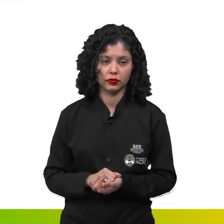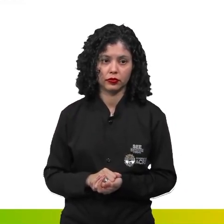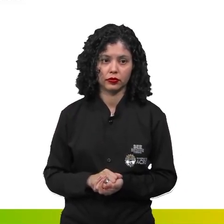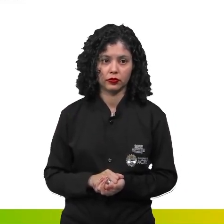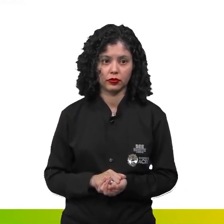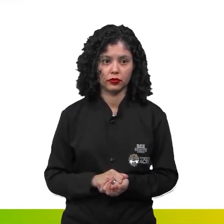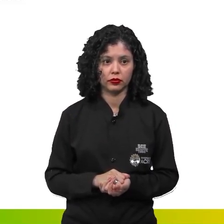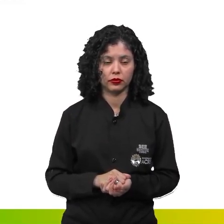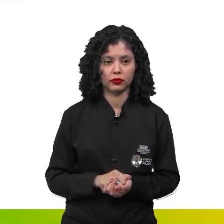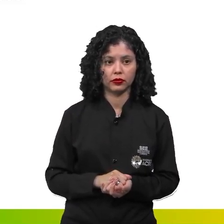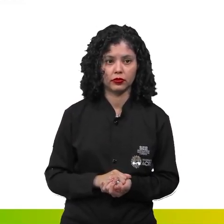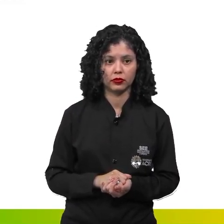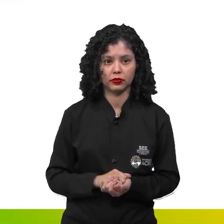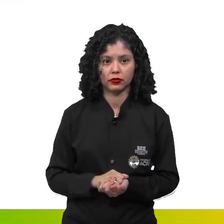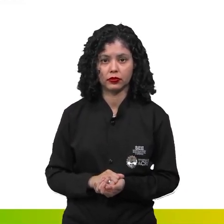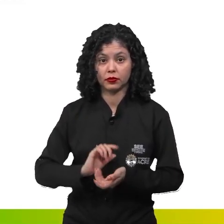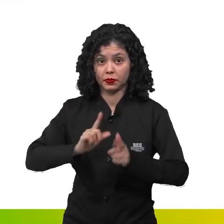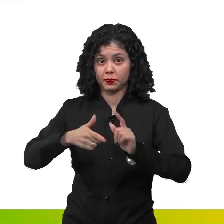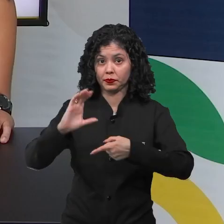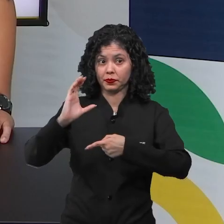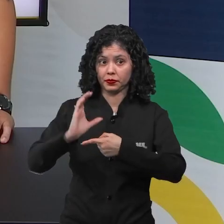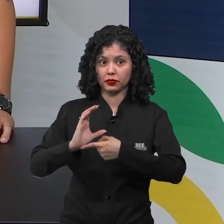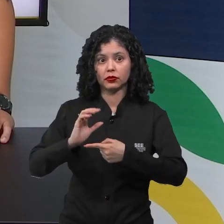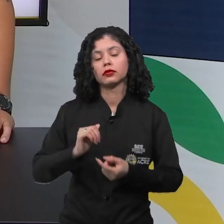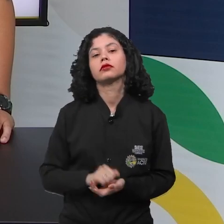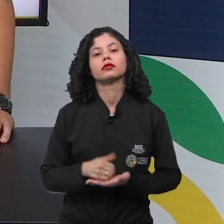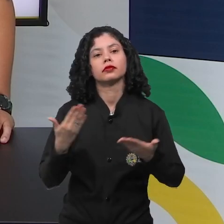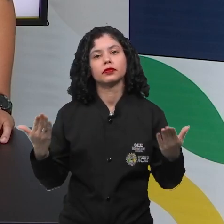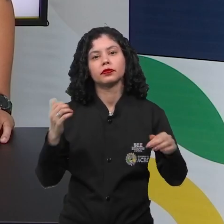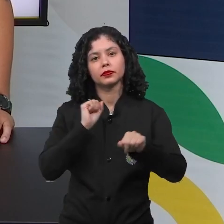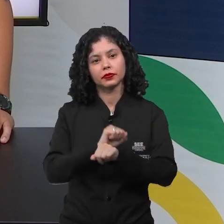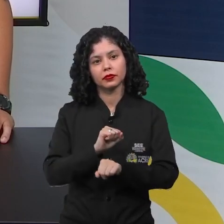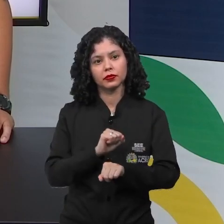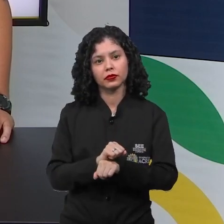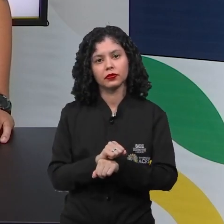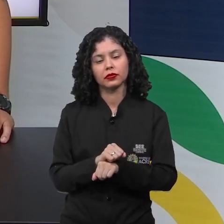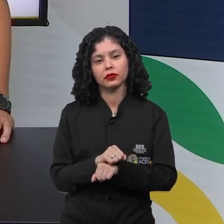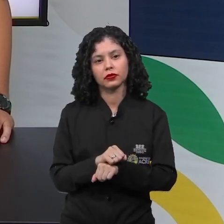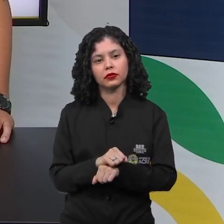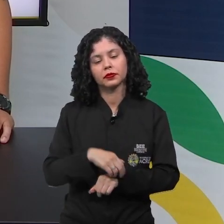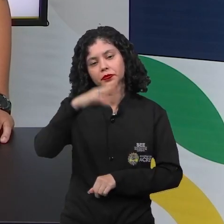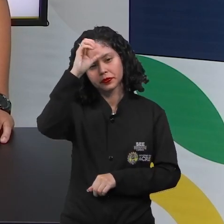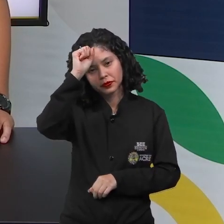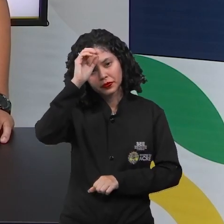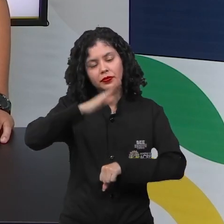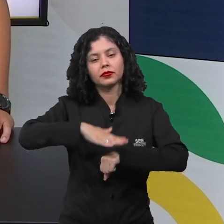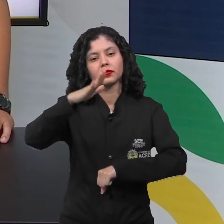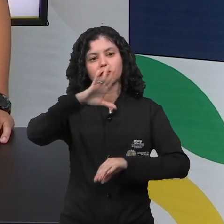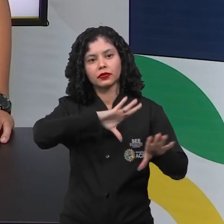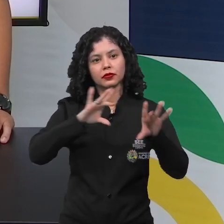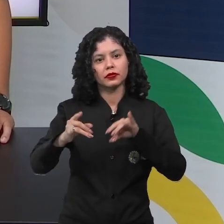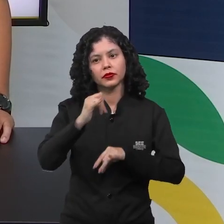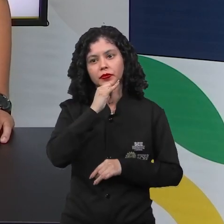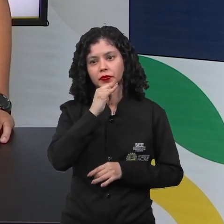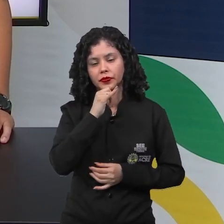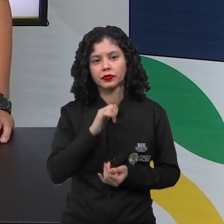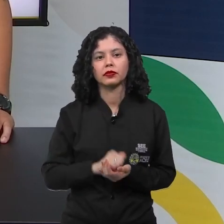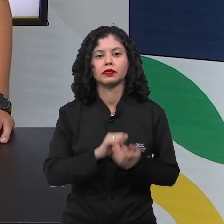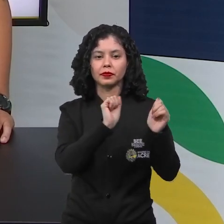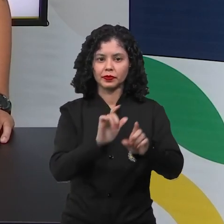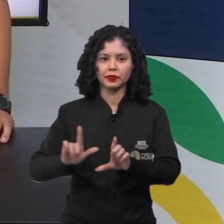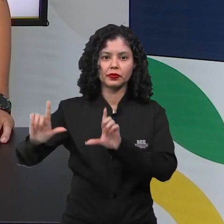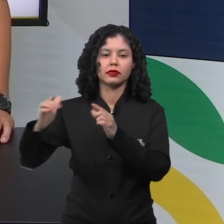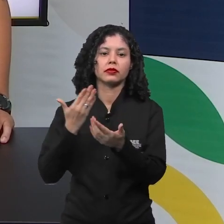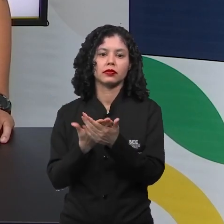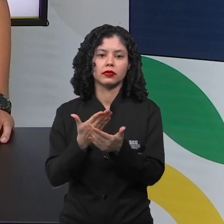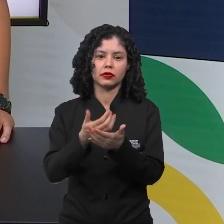alternativa correta, letra C. E eu espero que você tenha aprendido através dos exemplos, dos slides,